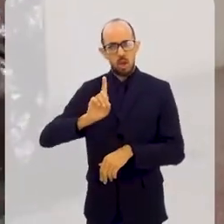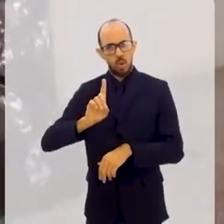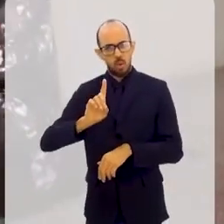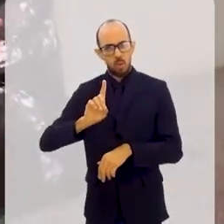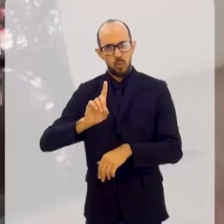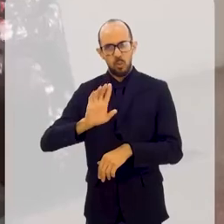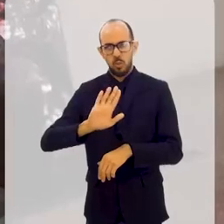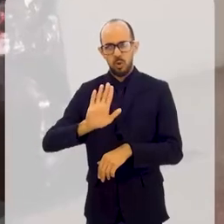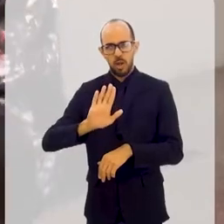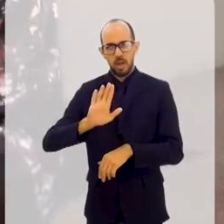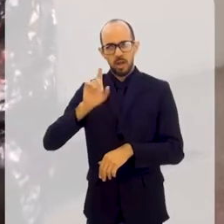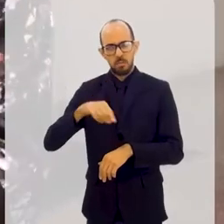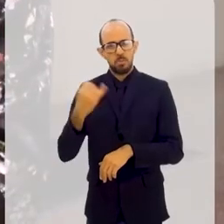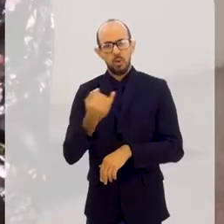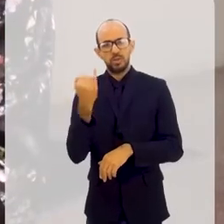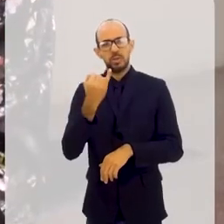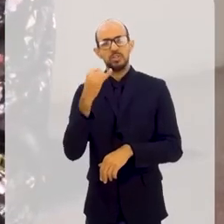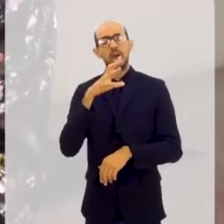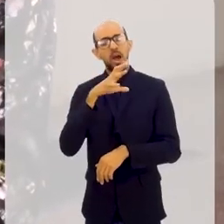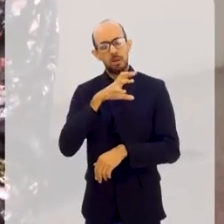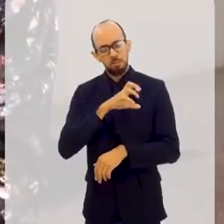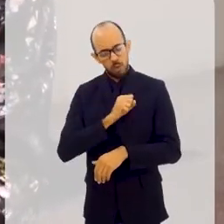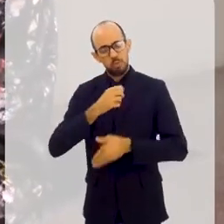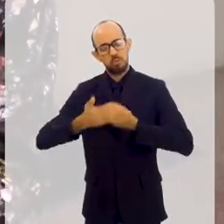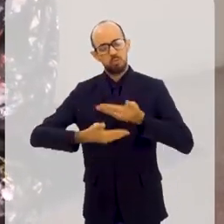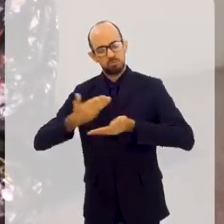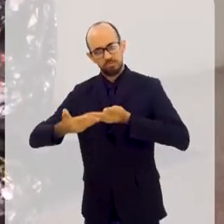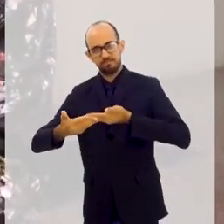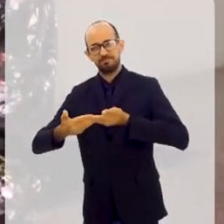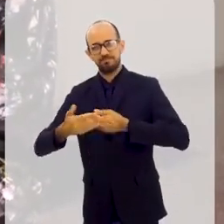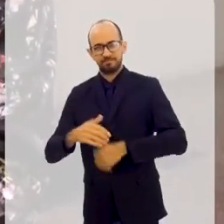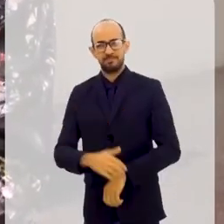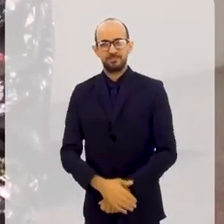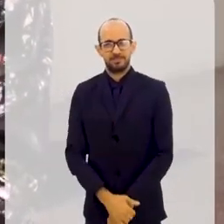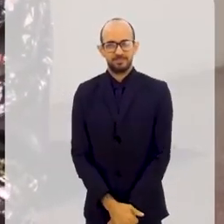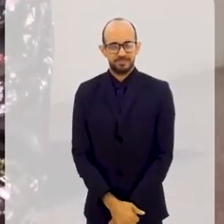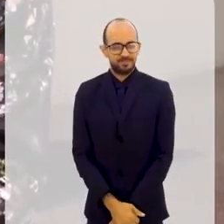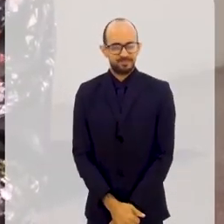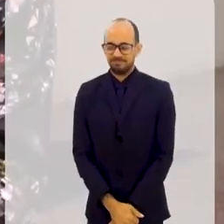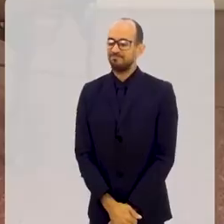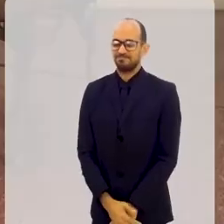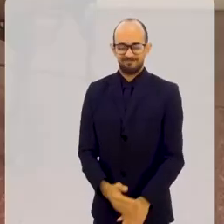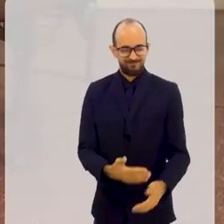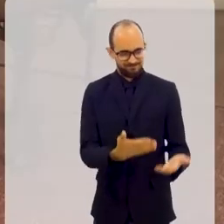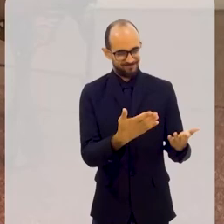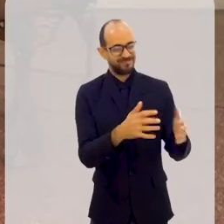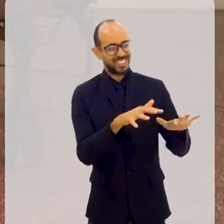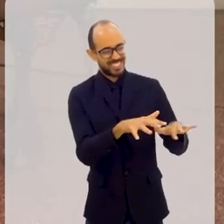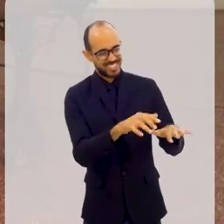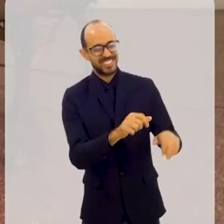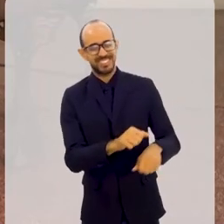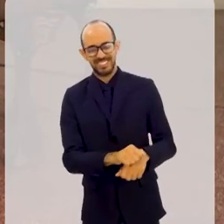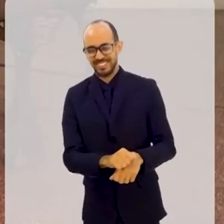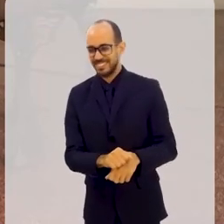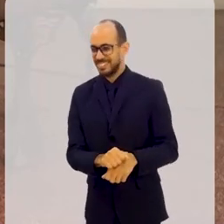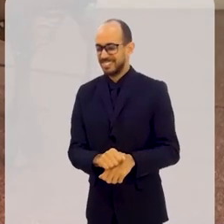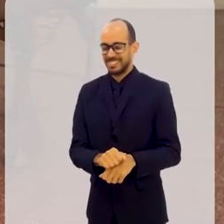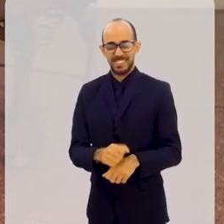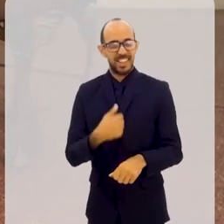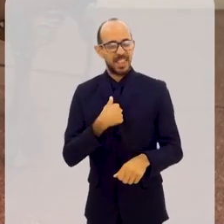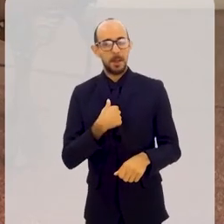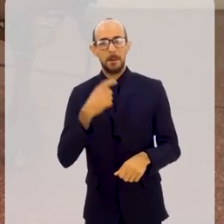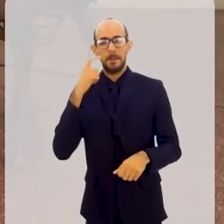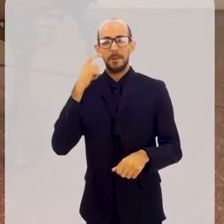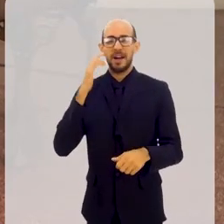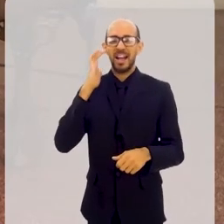conseguir amar uma outra uma decisão isso mesmo bem